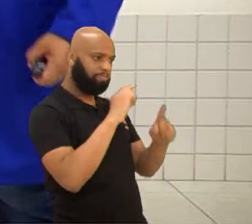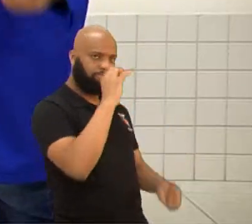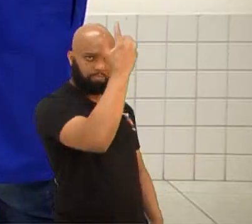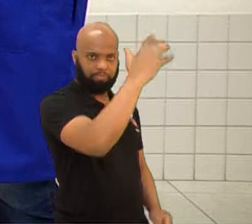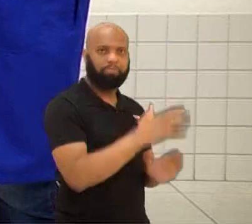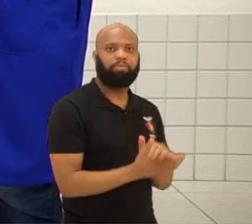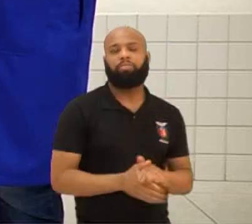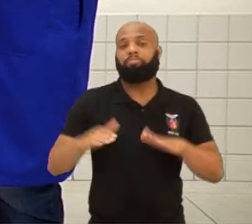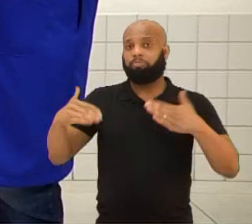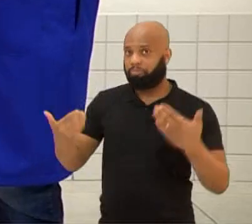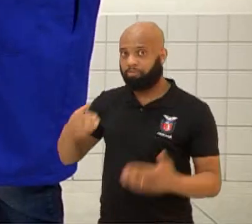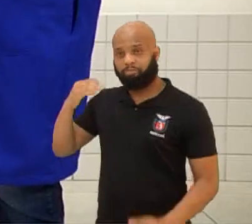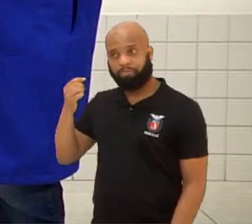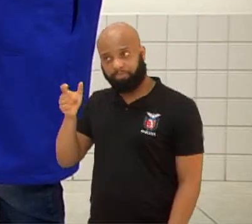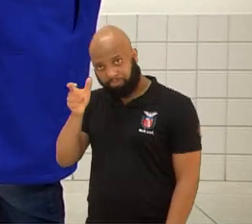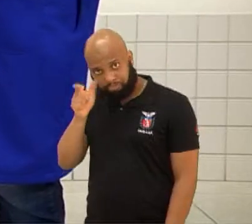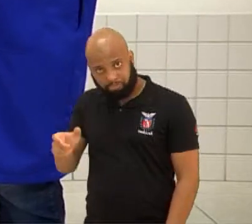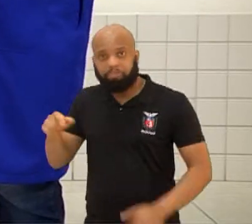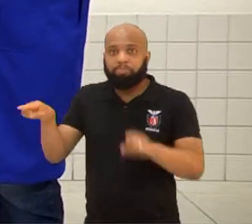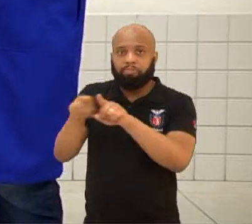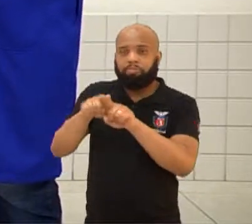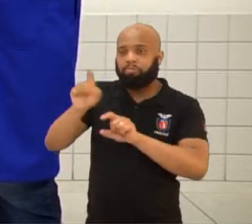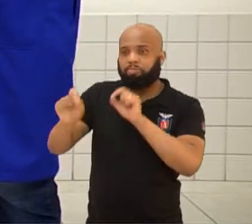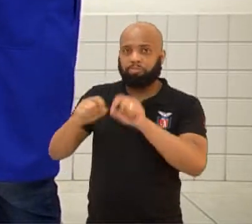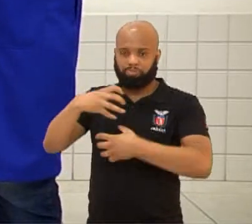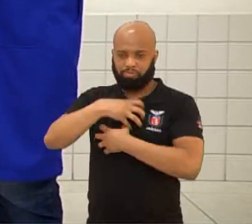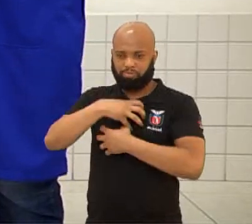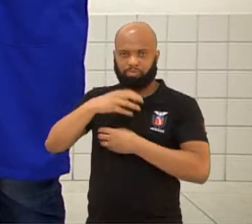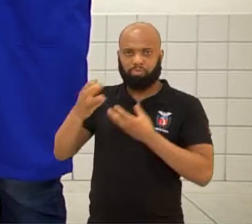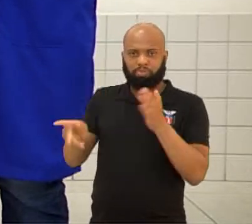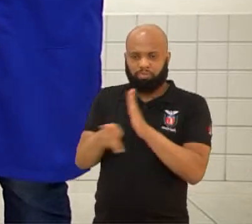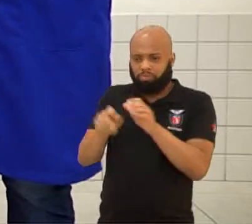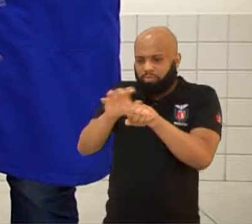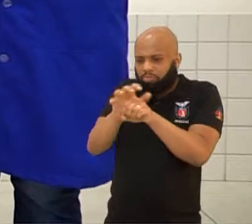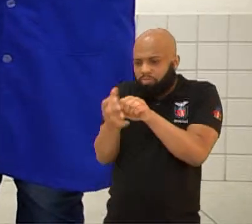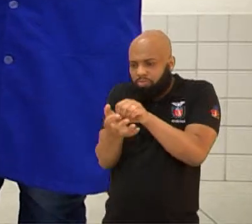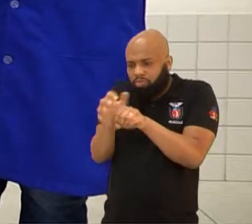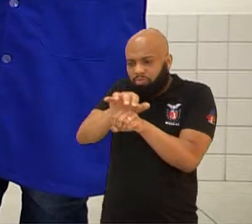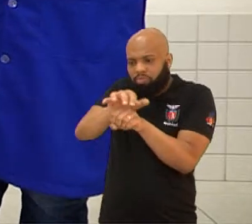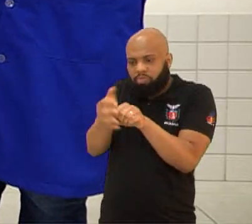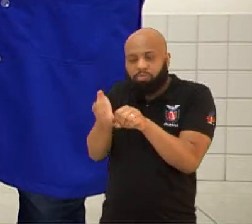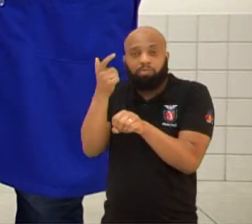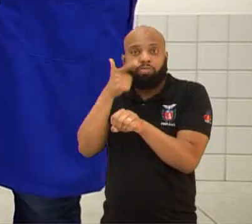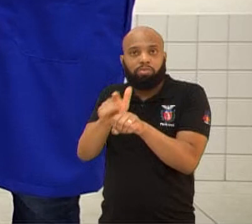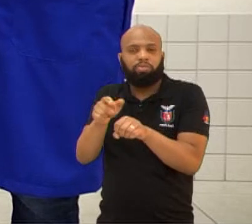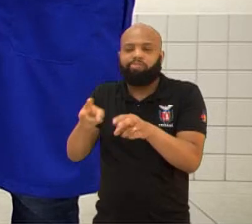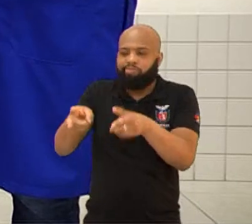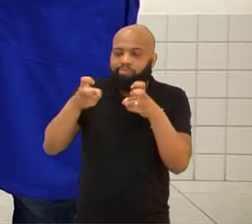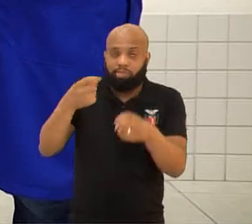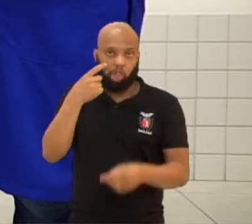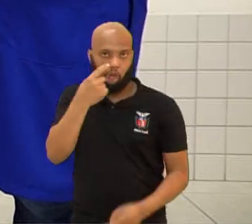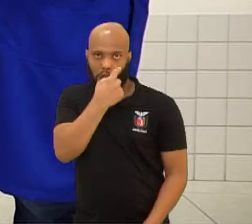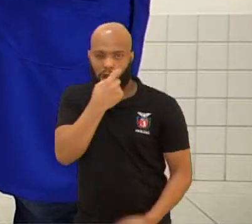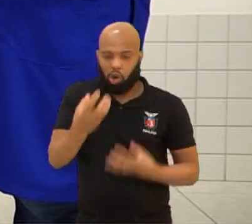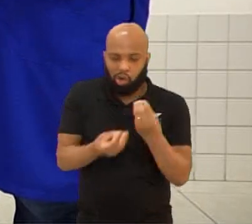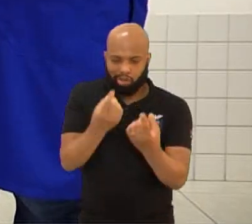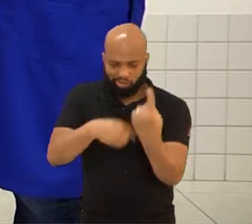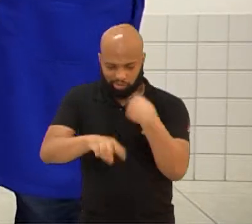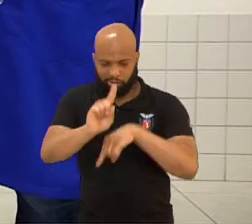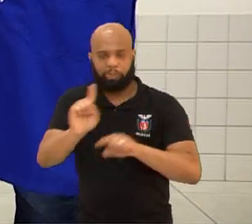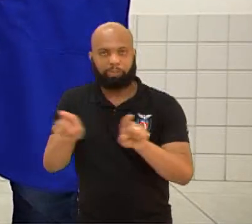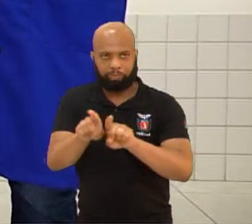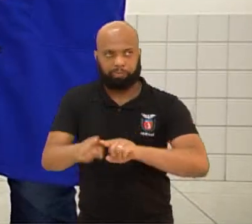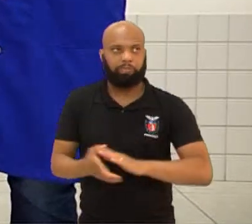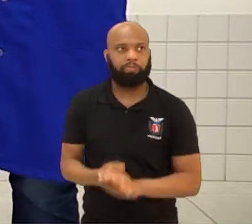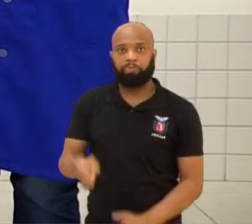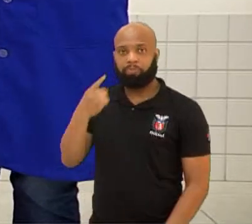Sim, então, é bem interessante essa questão da curvatura para a gente poder observar a evolução dos olhos aí. Tá? Então,